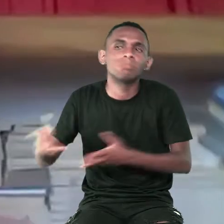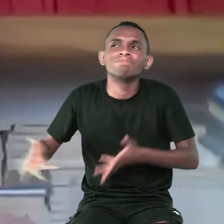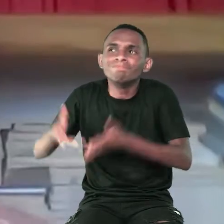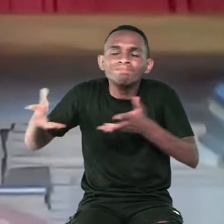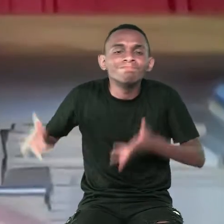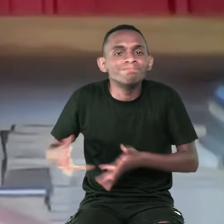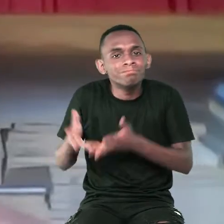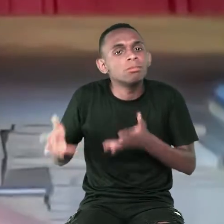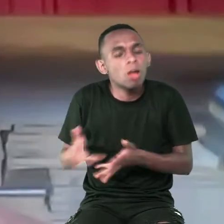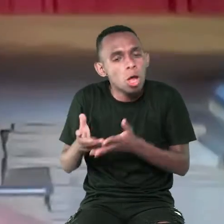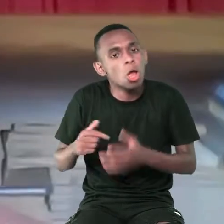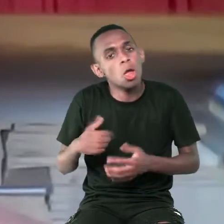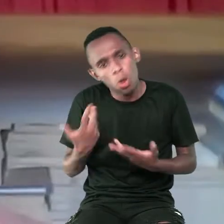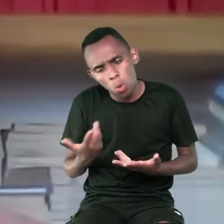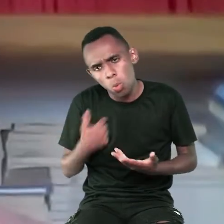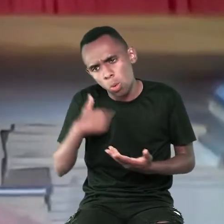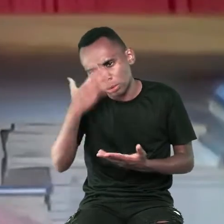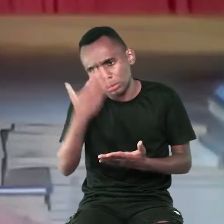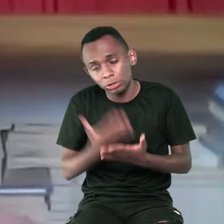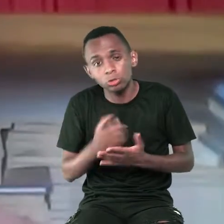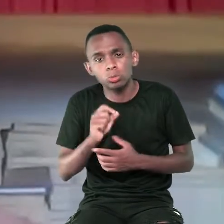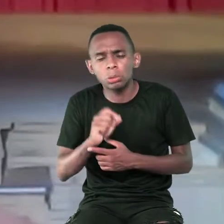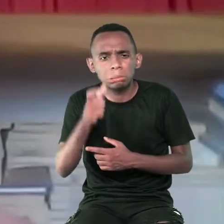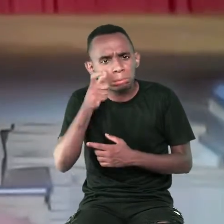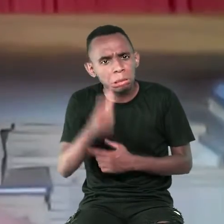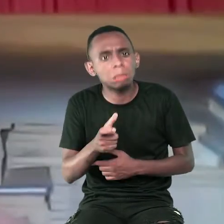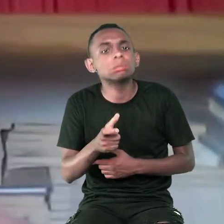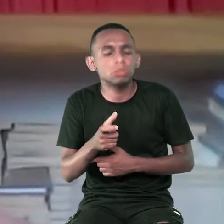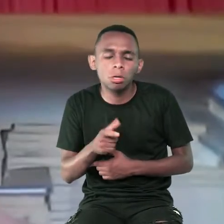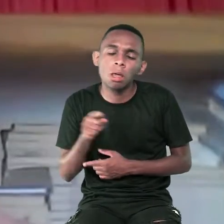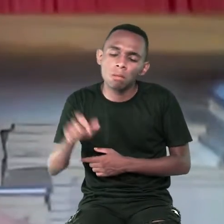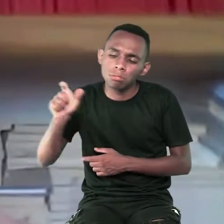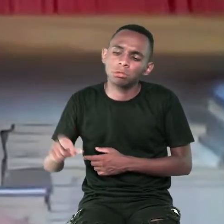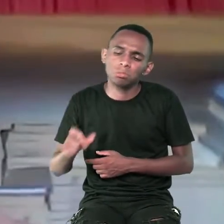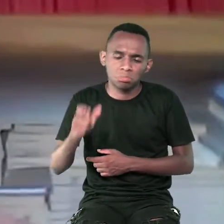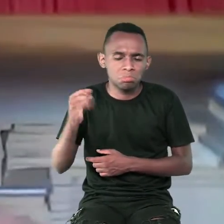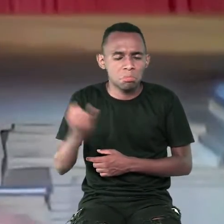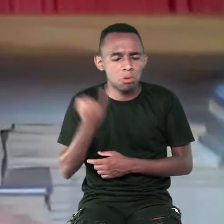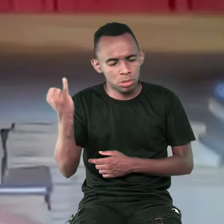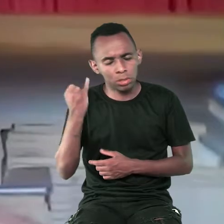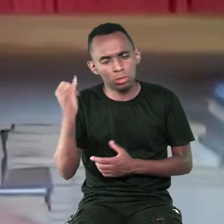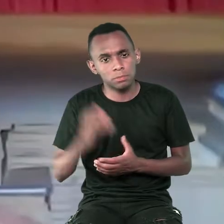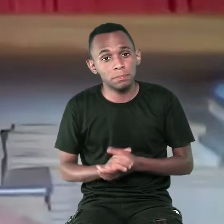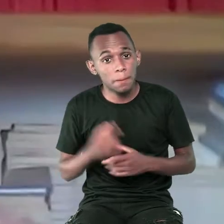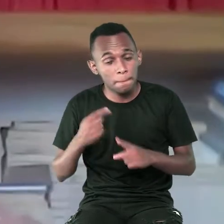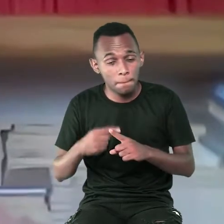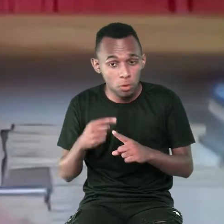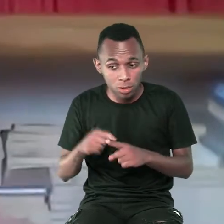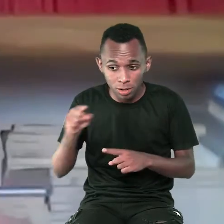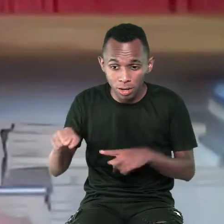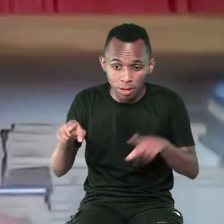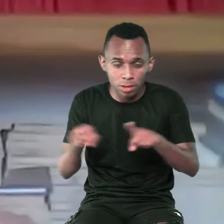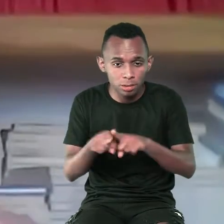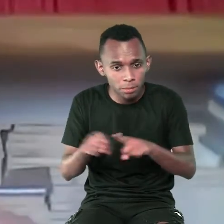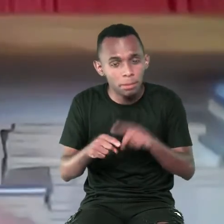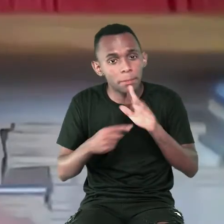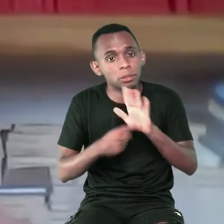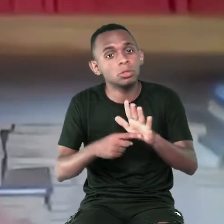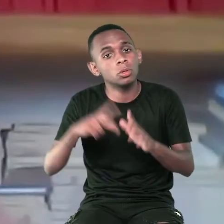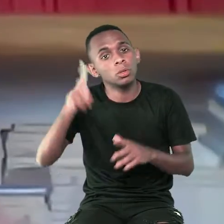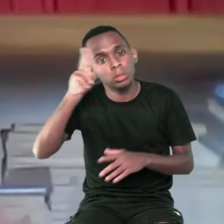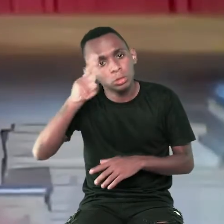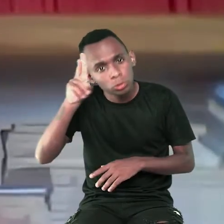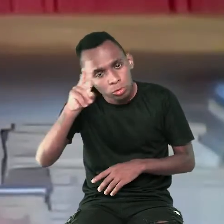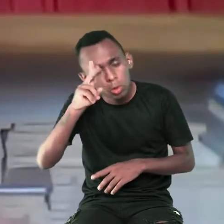inspiração e eu achei interessante. Acho que é uma personagem interessante também, que ela também trouxe as histórias dela, também